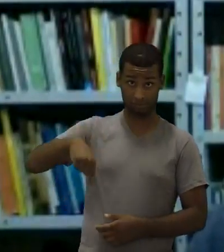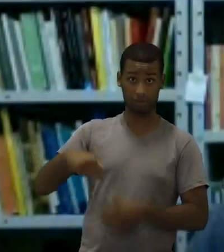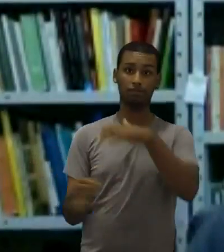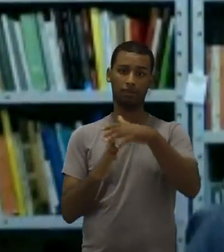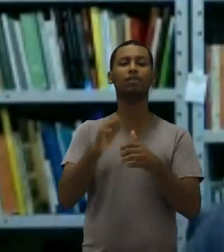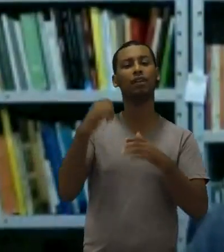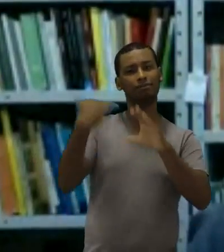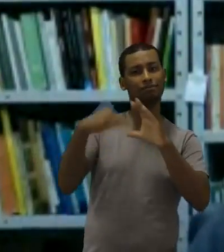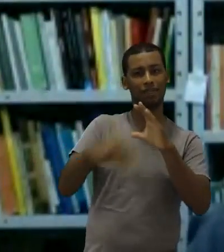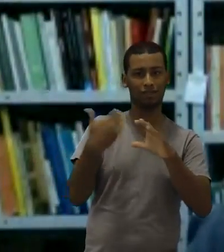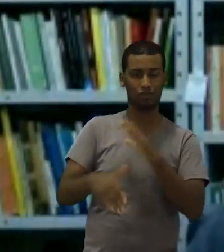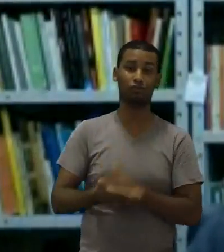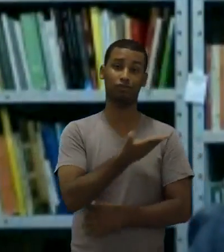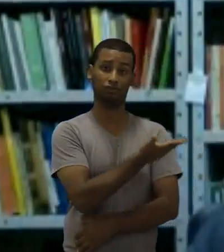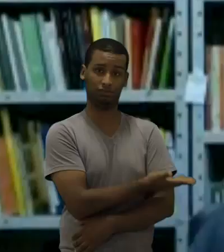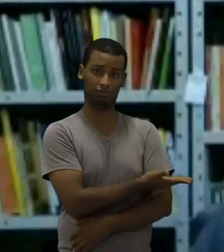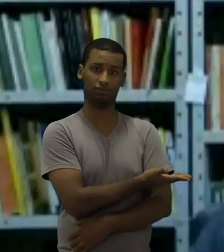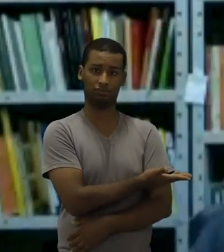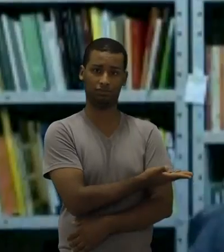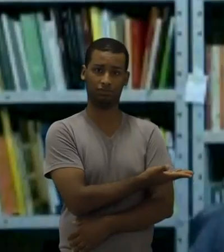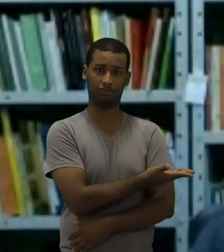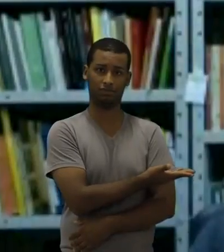E a gente aqui, o nosso e-mail é